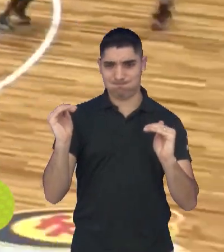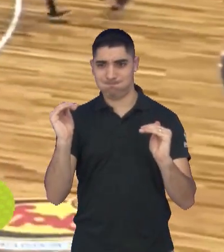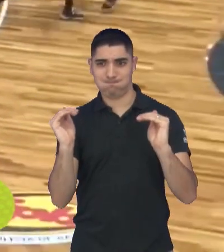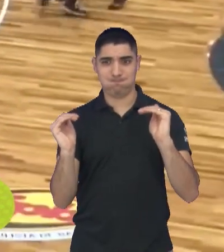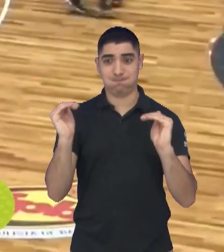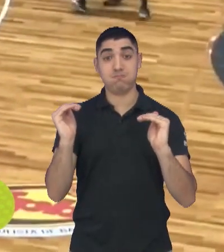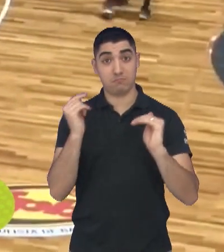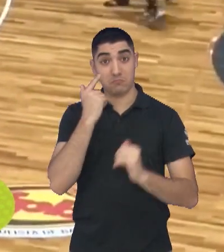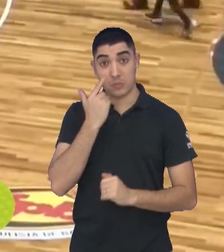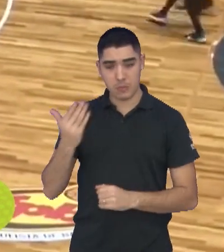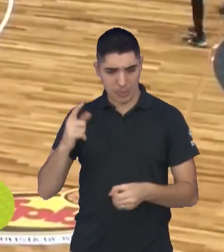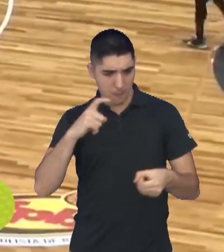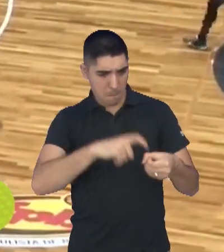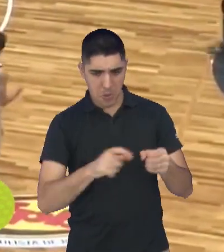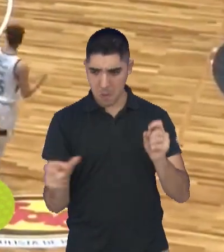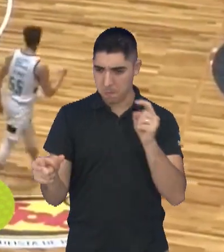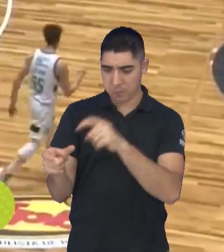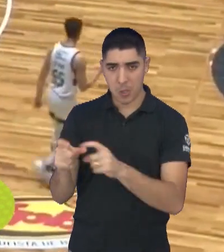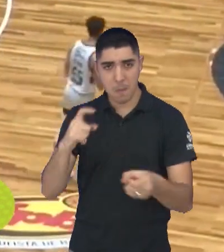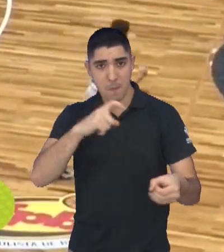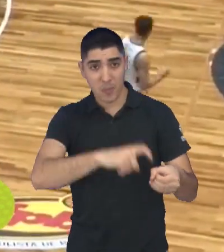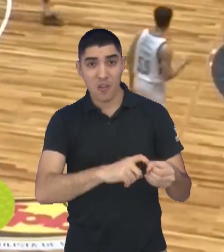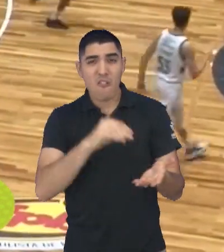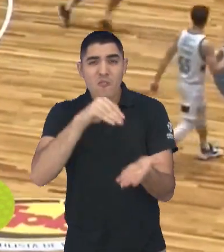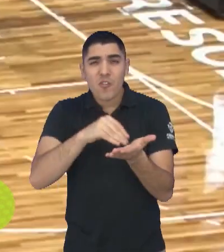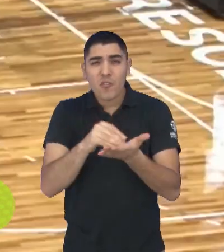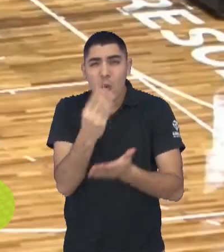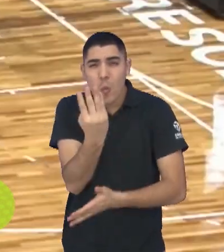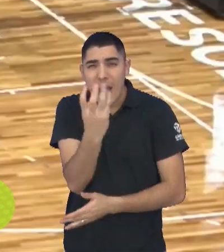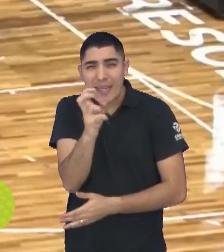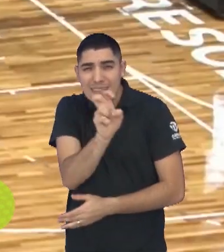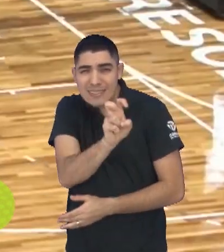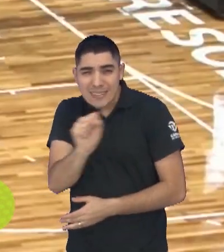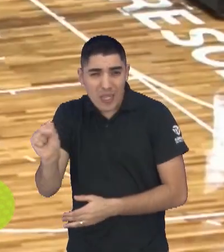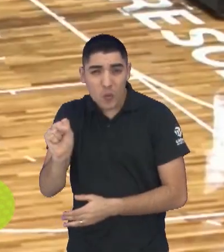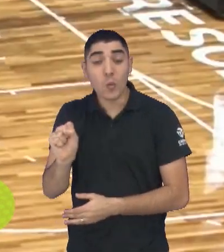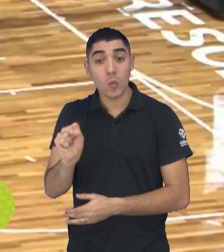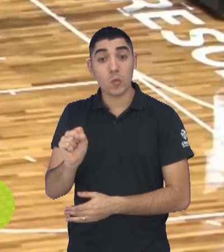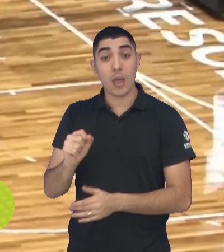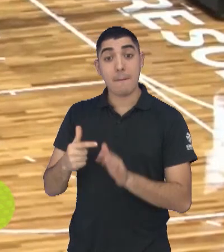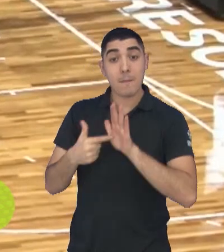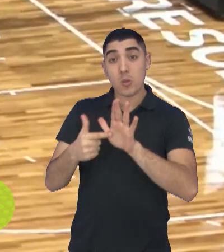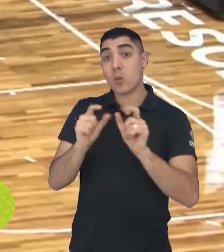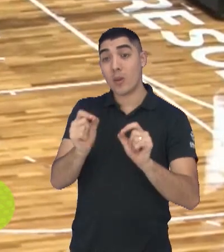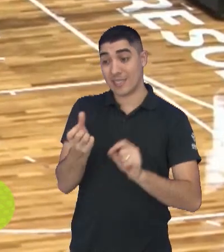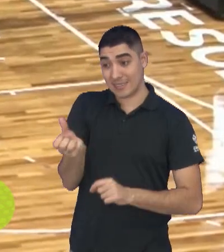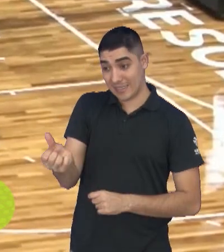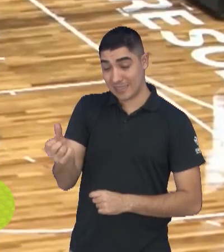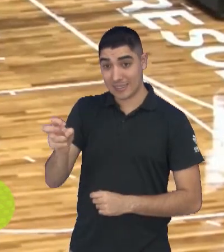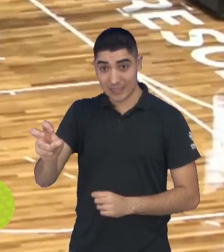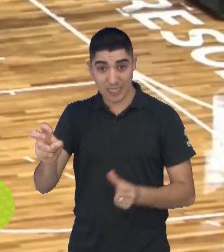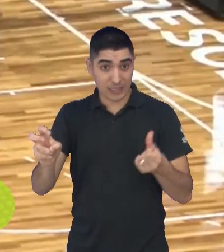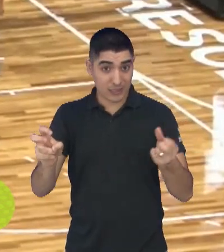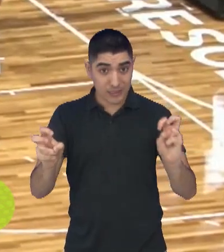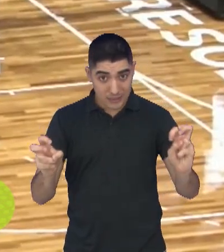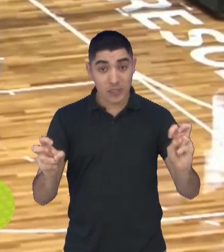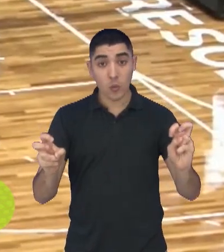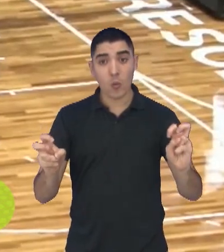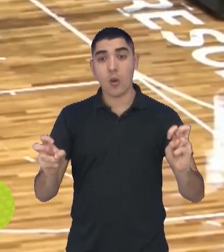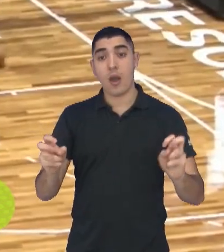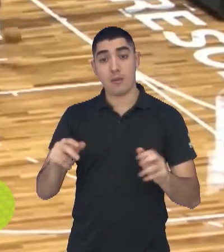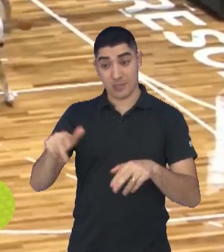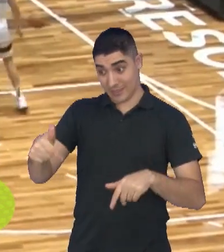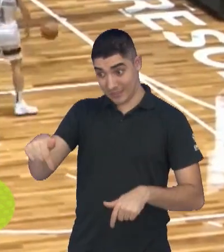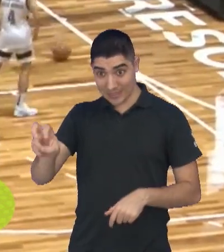de cestas até restar 45 segundos para acabar o jogo, e o placar mostrando 75-75 após uma cesta